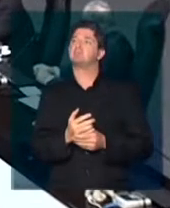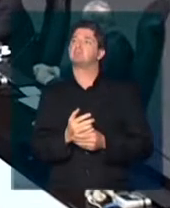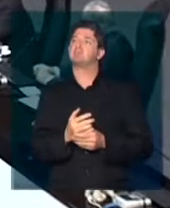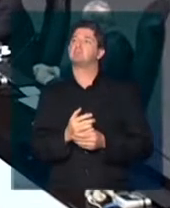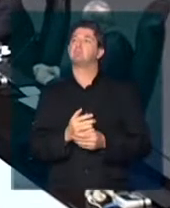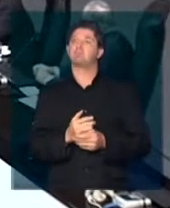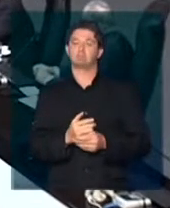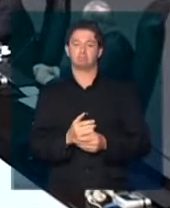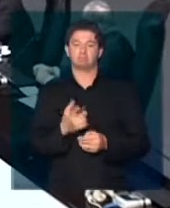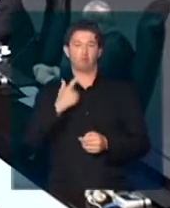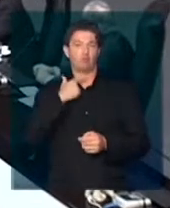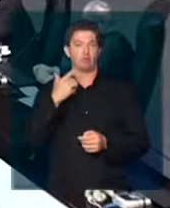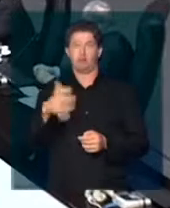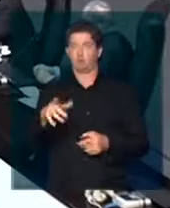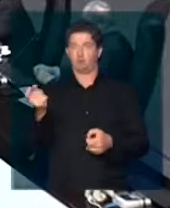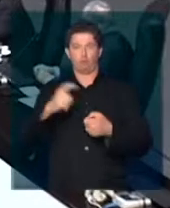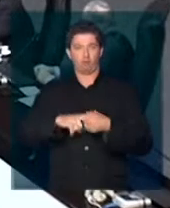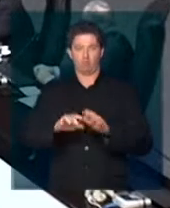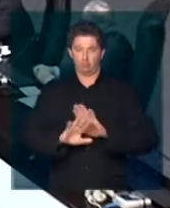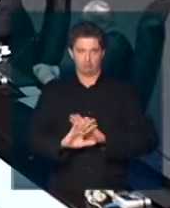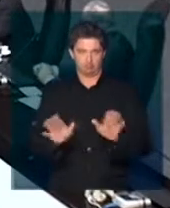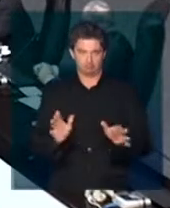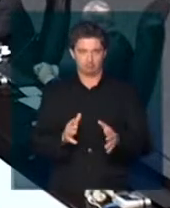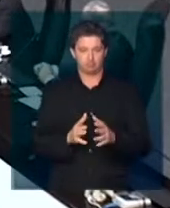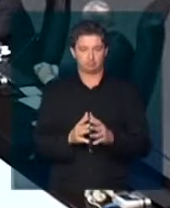Também não tenho mais vontade de voltar a sê-lo.